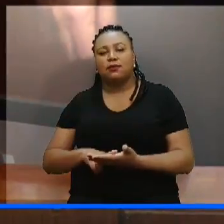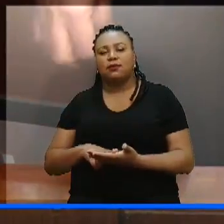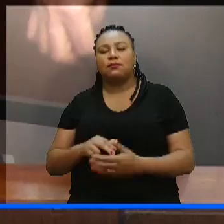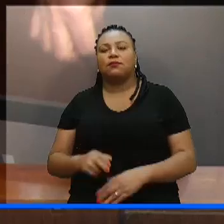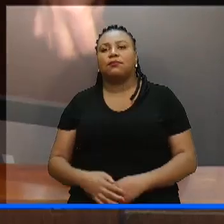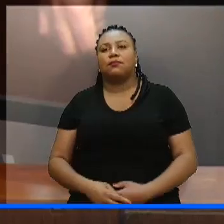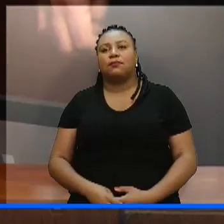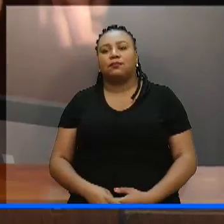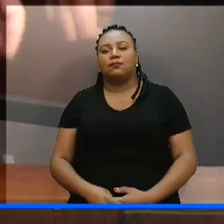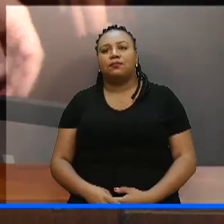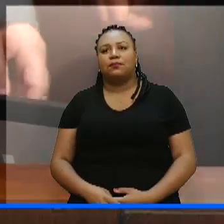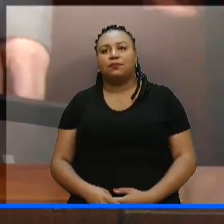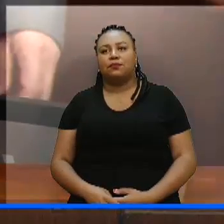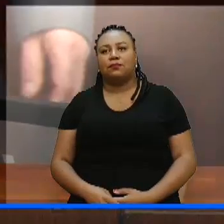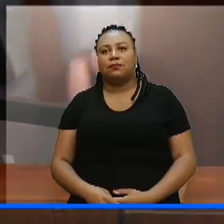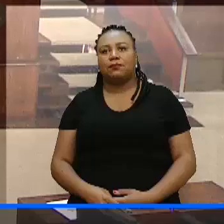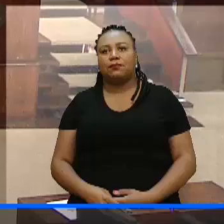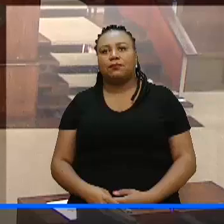a serem lidos